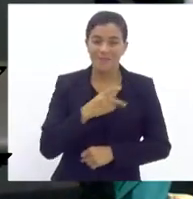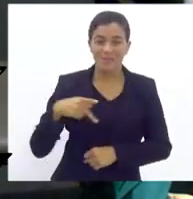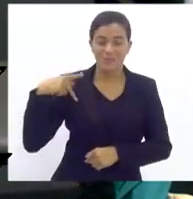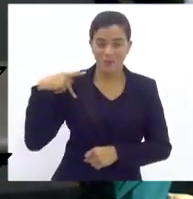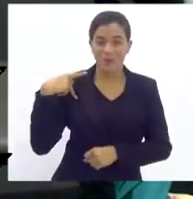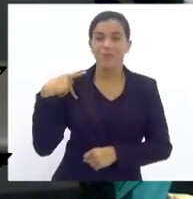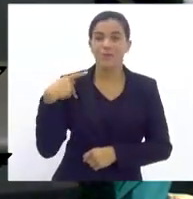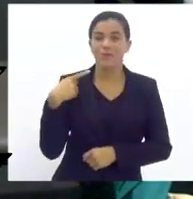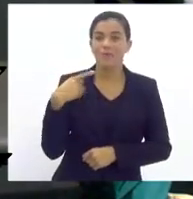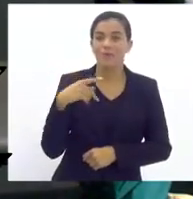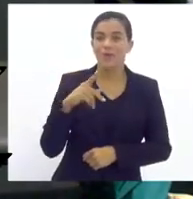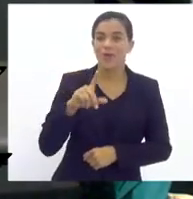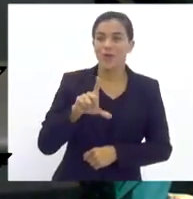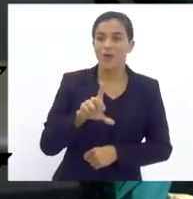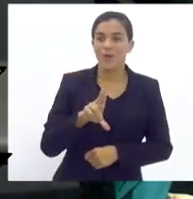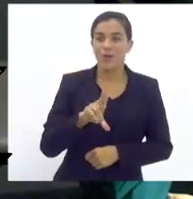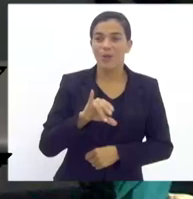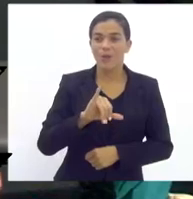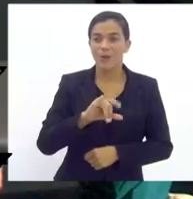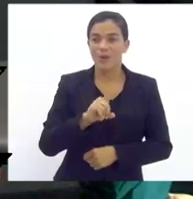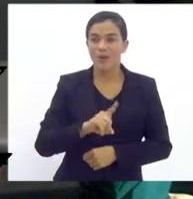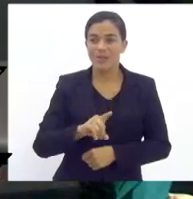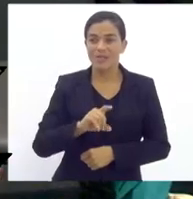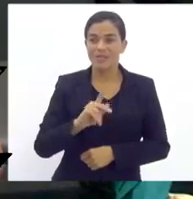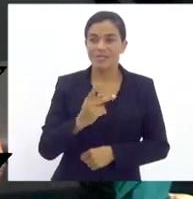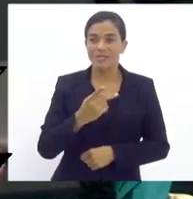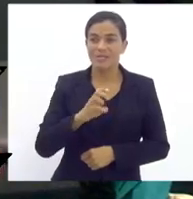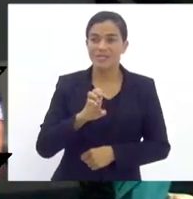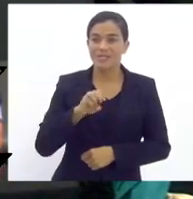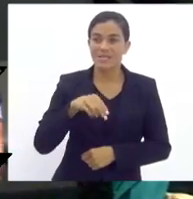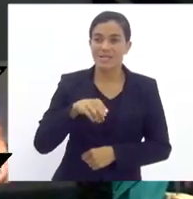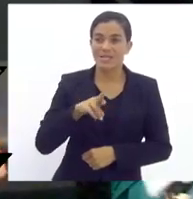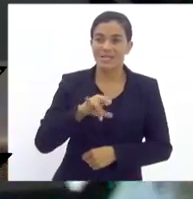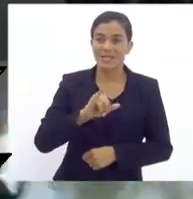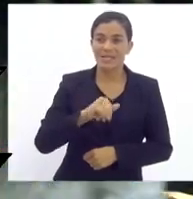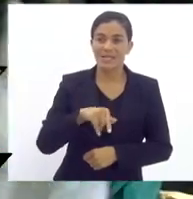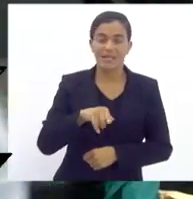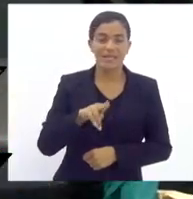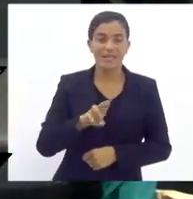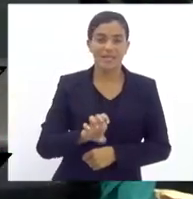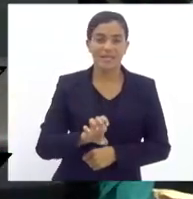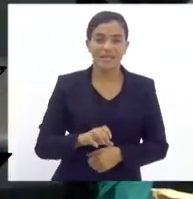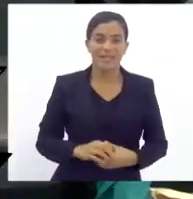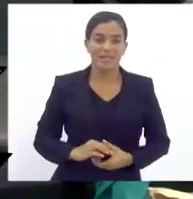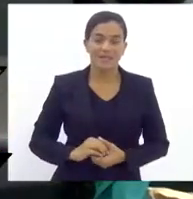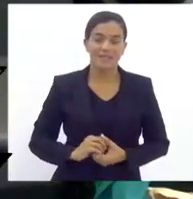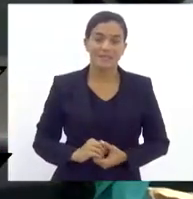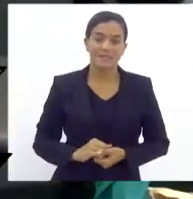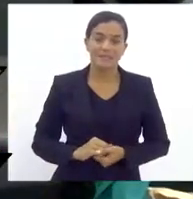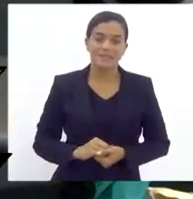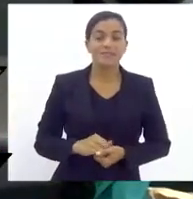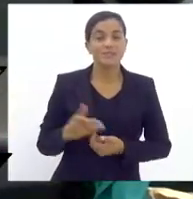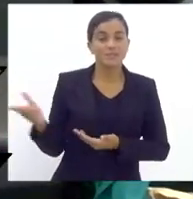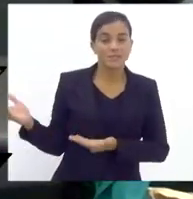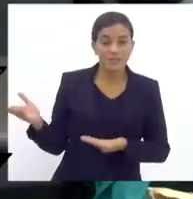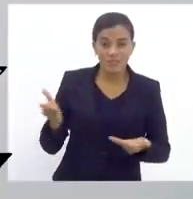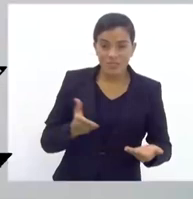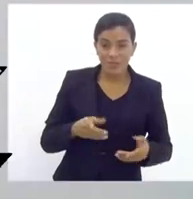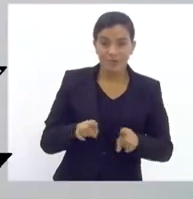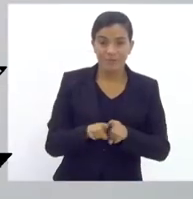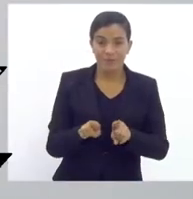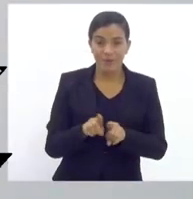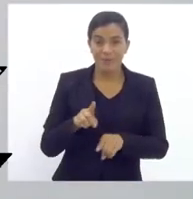também é um grande entusiasta e acompanhador aqui das pautas da comissão Muito obrigado pela presença Luiz chamar também